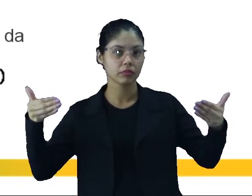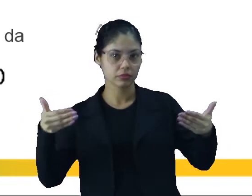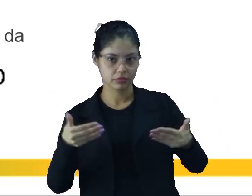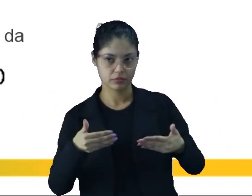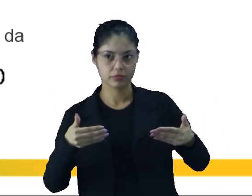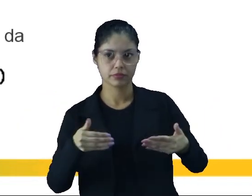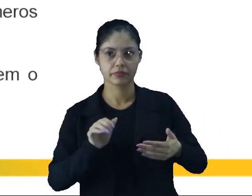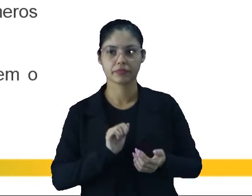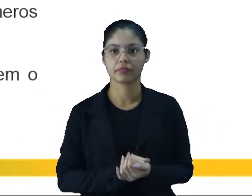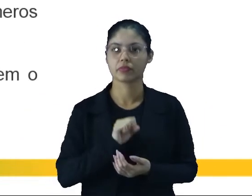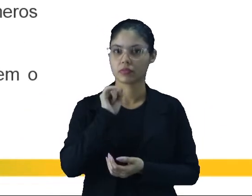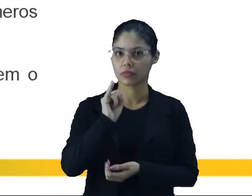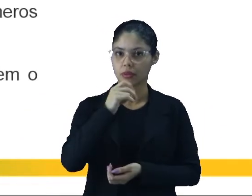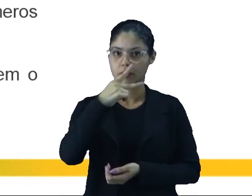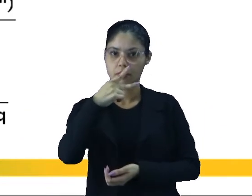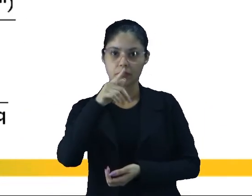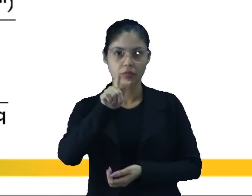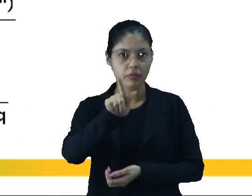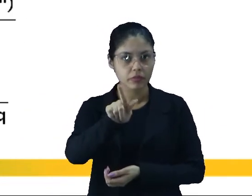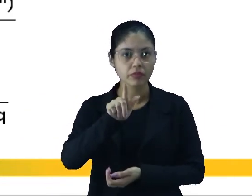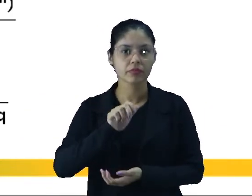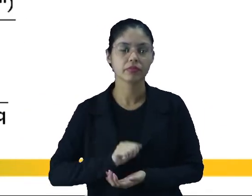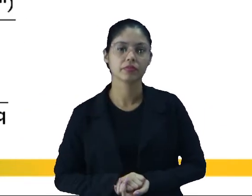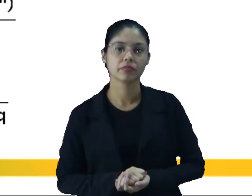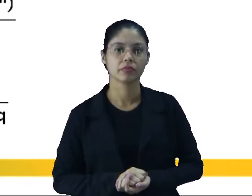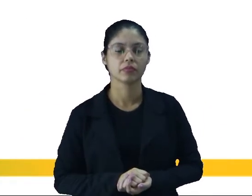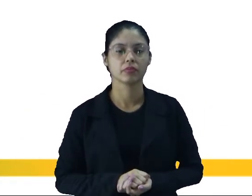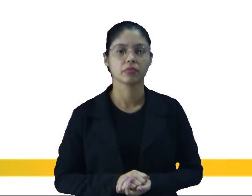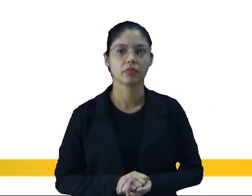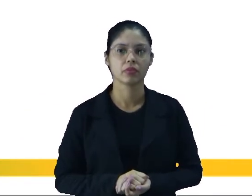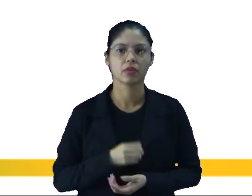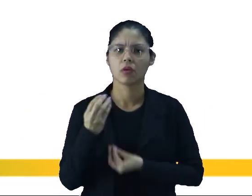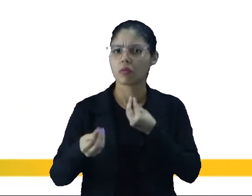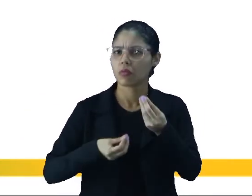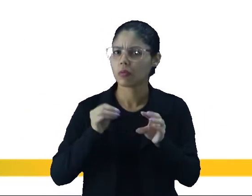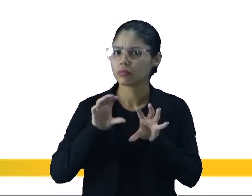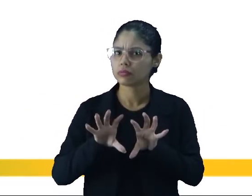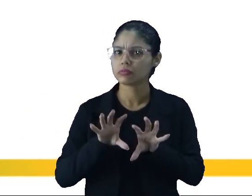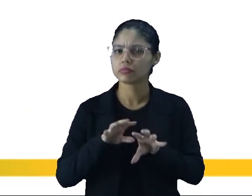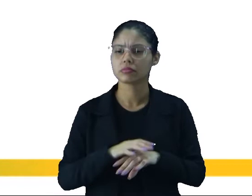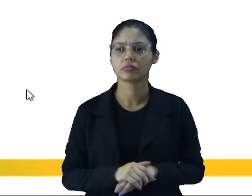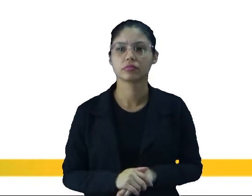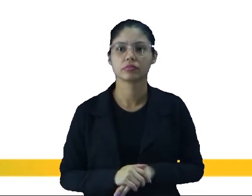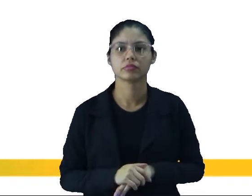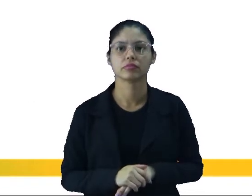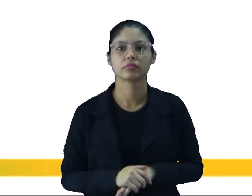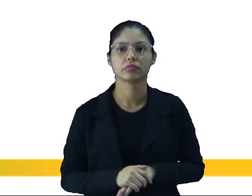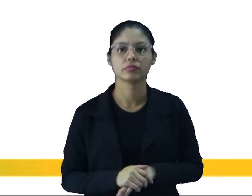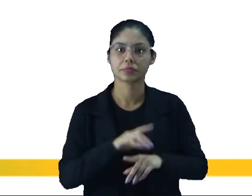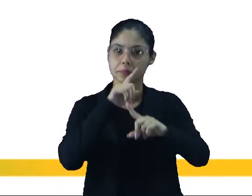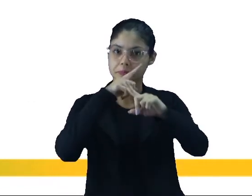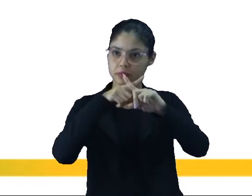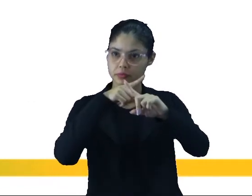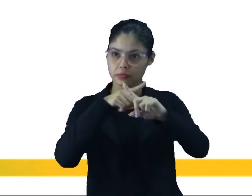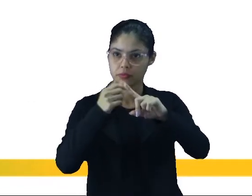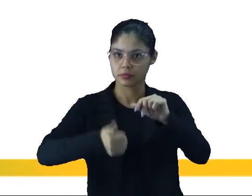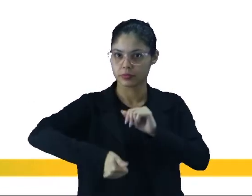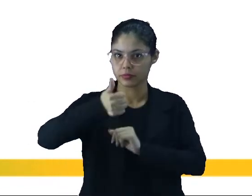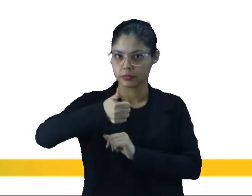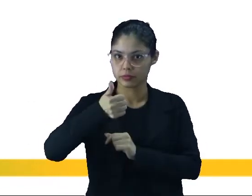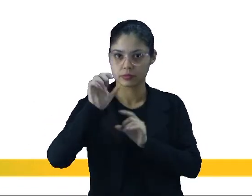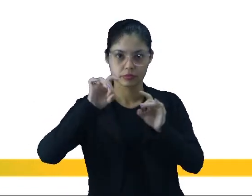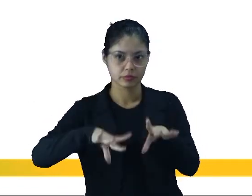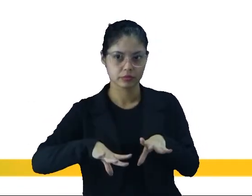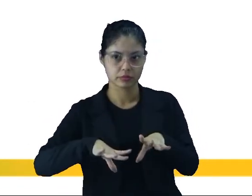Agora, se for PG, como é que fica? Eu vou multiplicar o primeiro